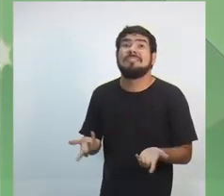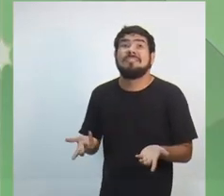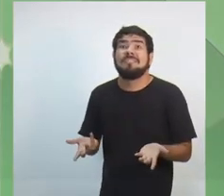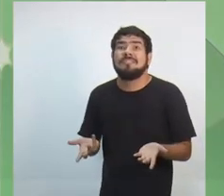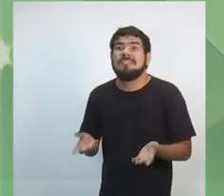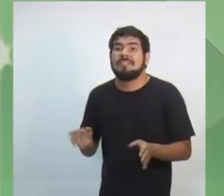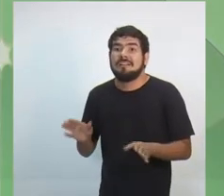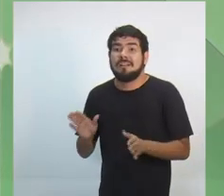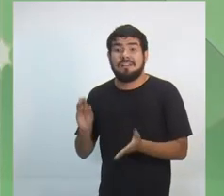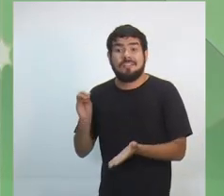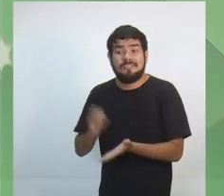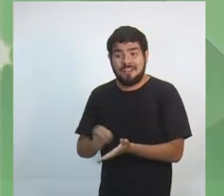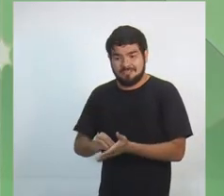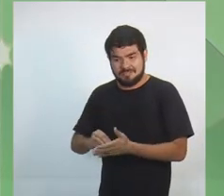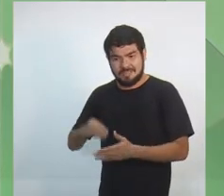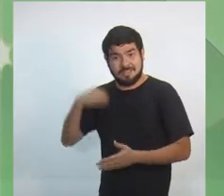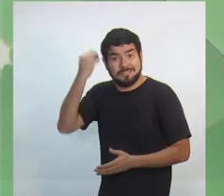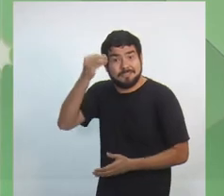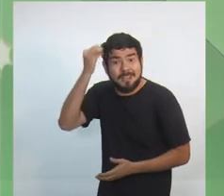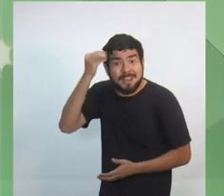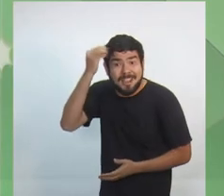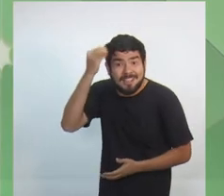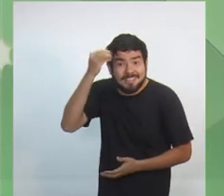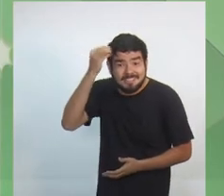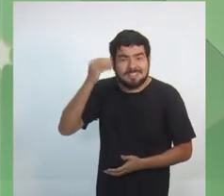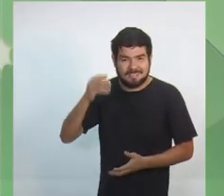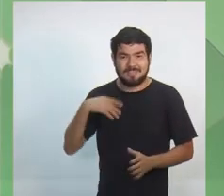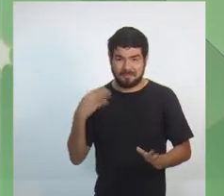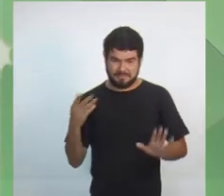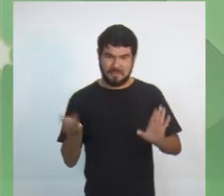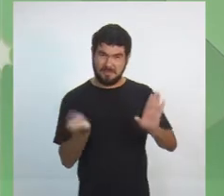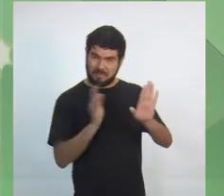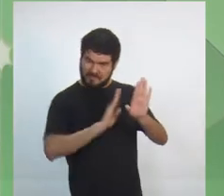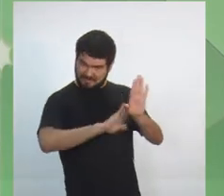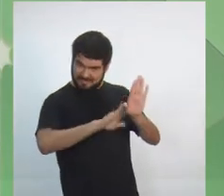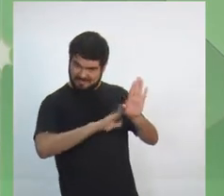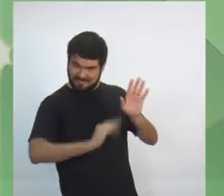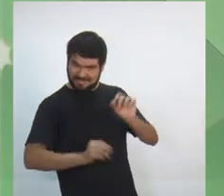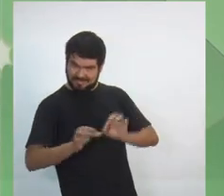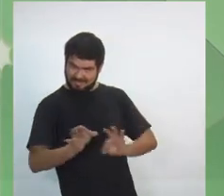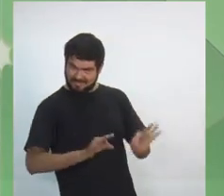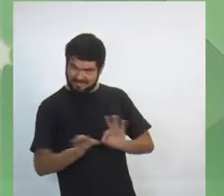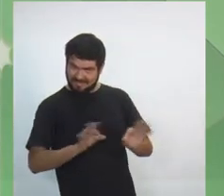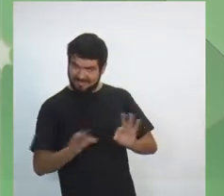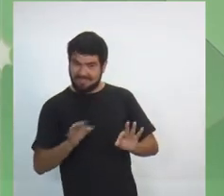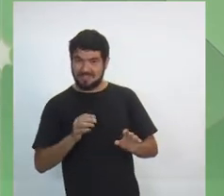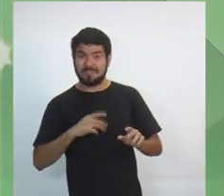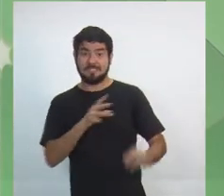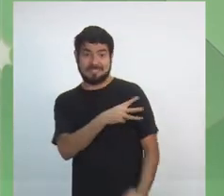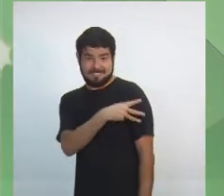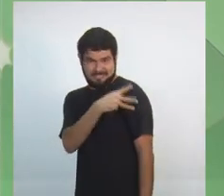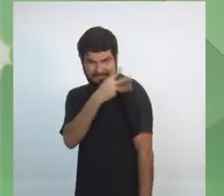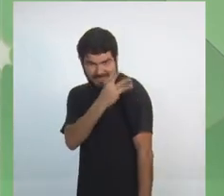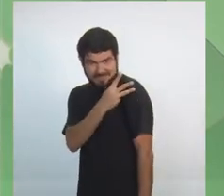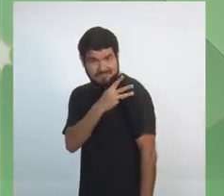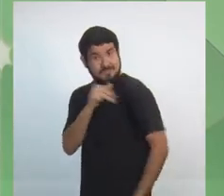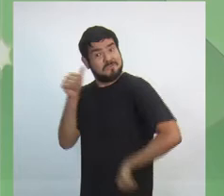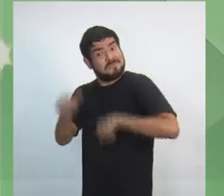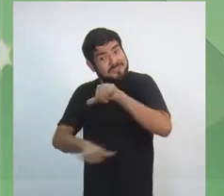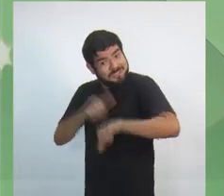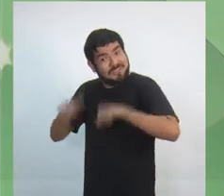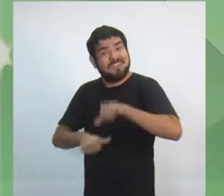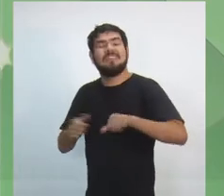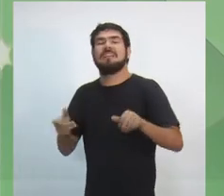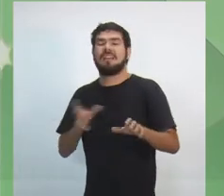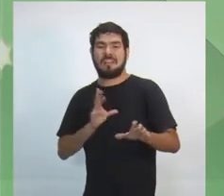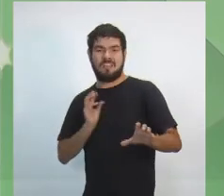de qualificação. No nosso projeto, nós estamos colocando que no ensino médio, já que tem a reforma da educação, nós vamos incluir cursos